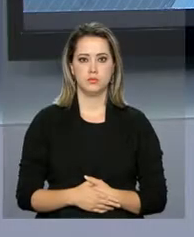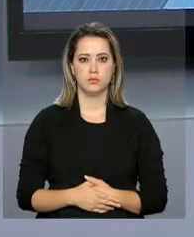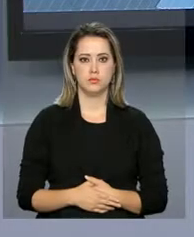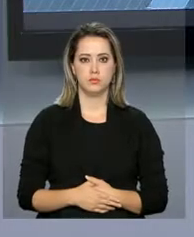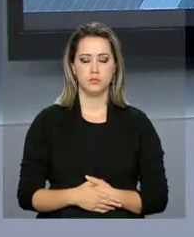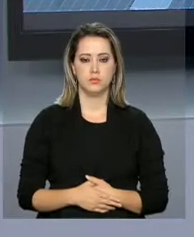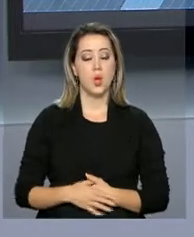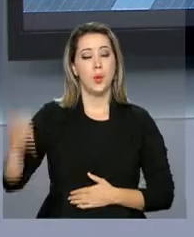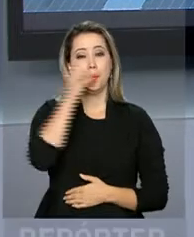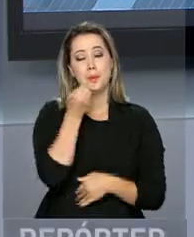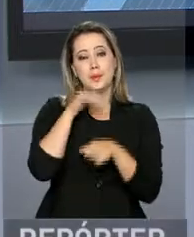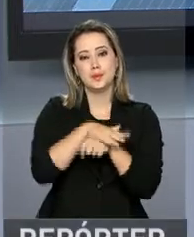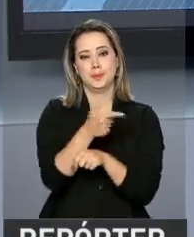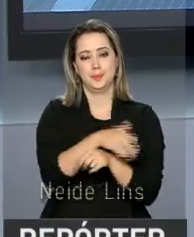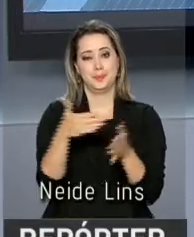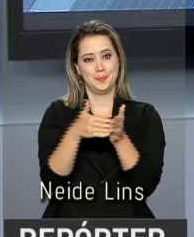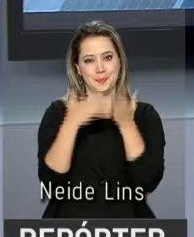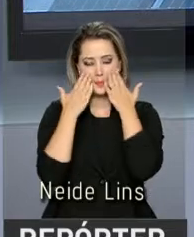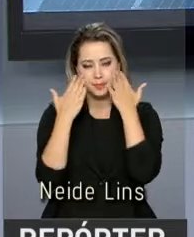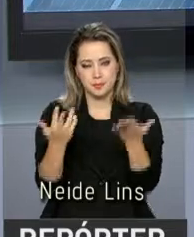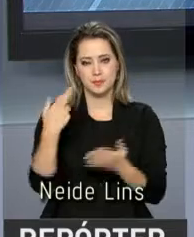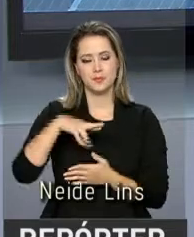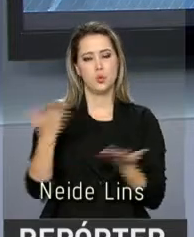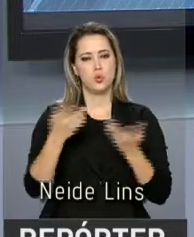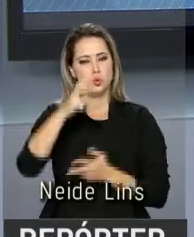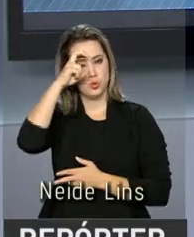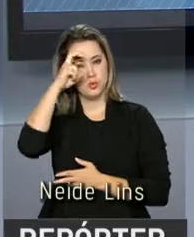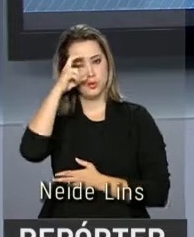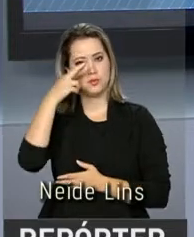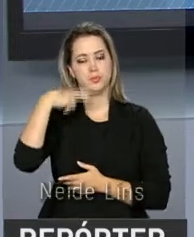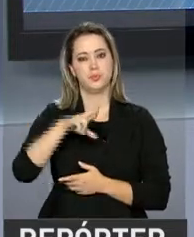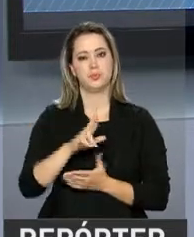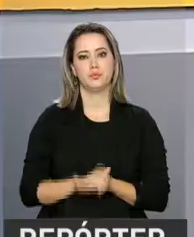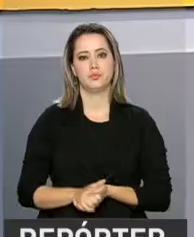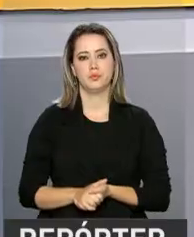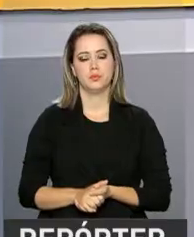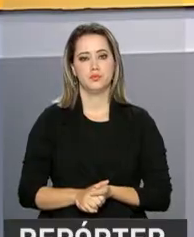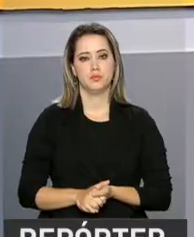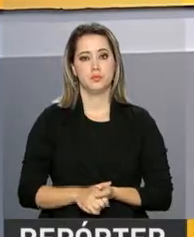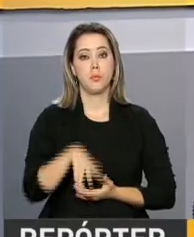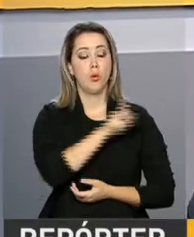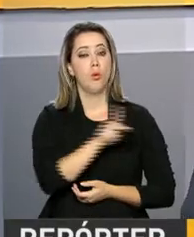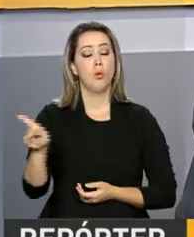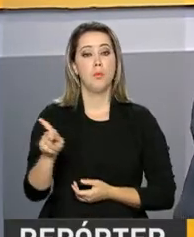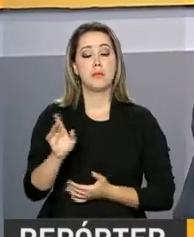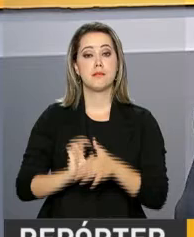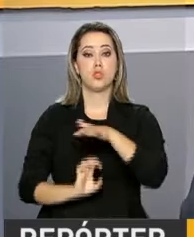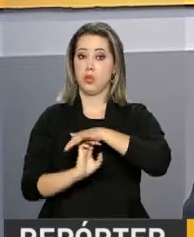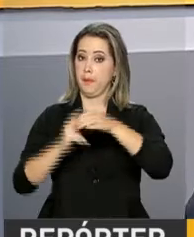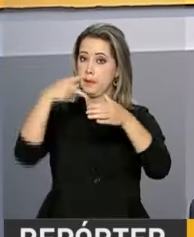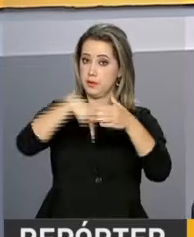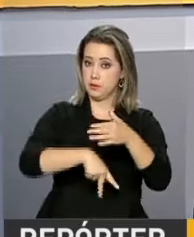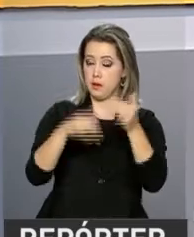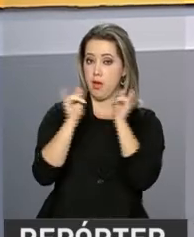olá boa noite no ar a última edição desta quinta-feira do repórter nbr o presidente da petrobras